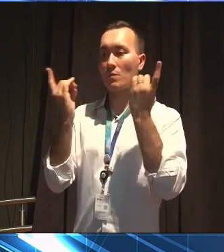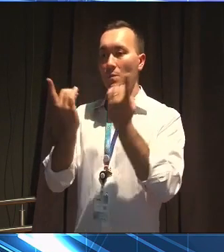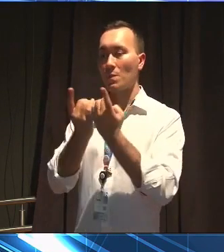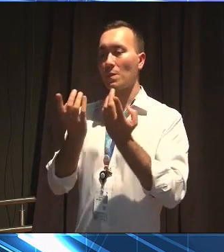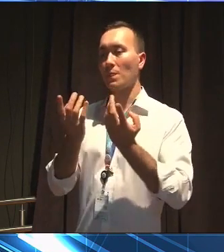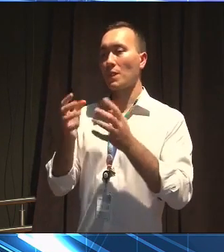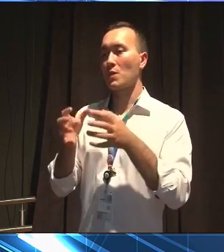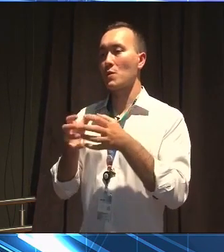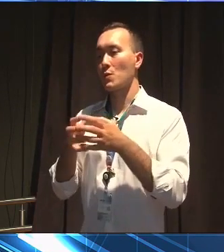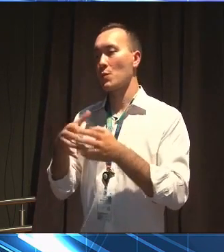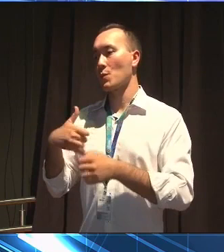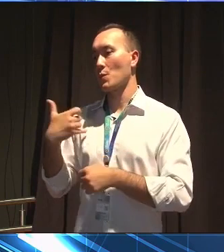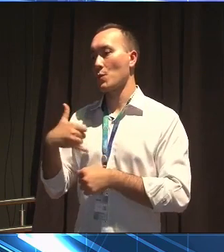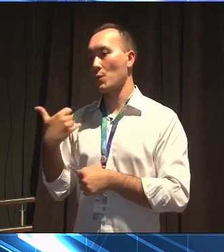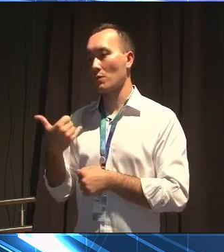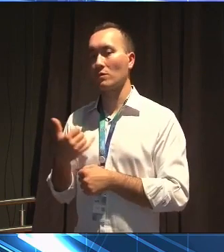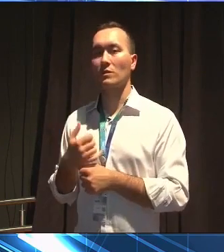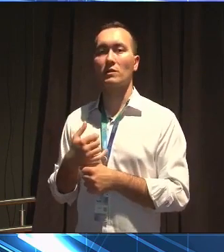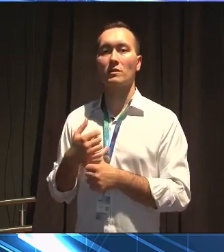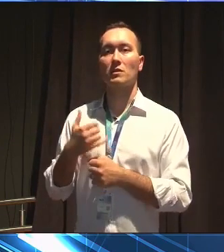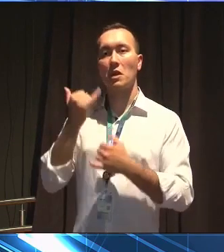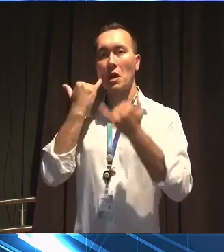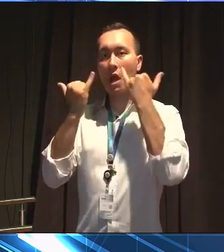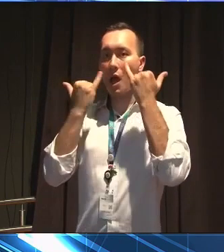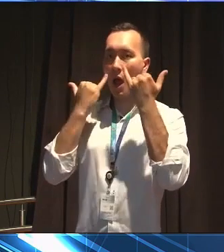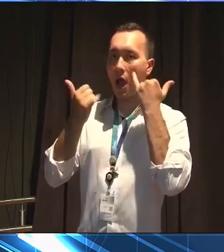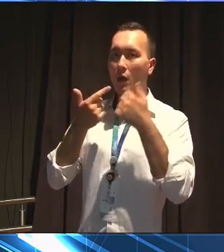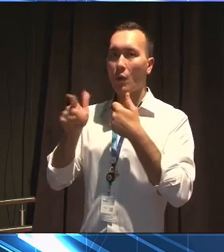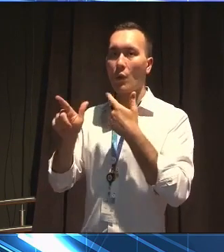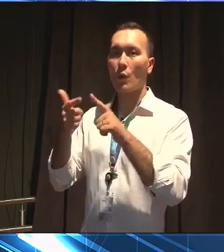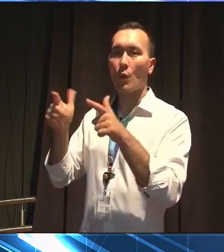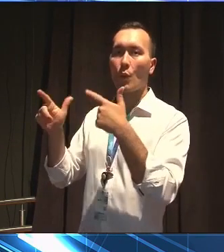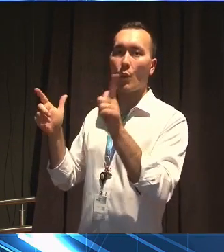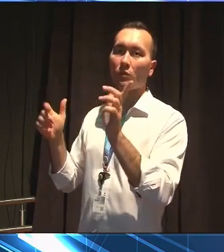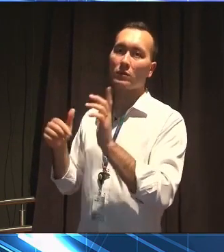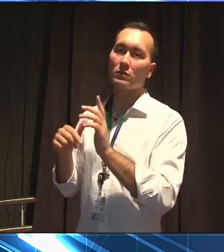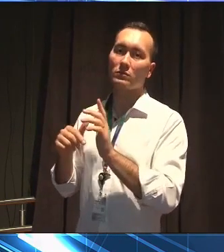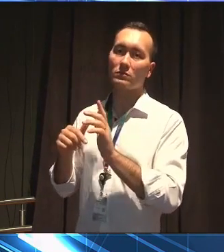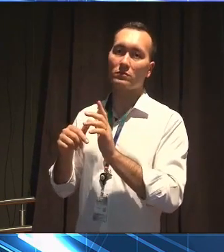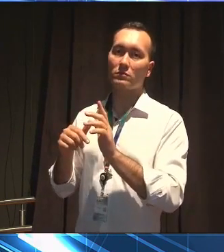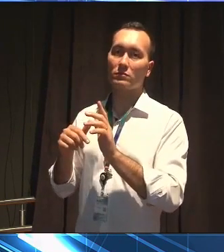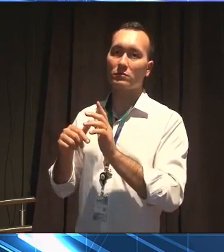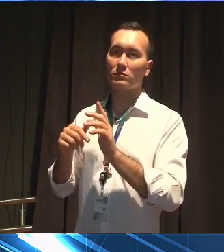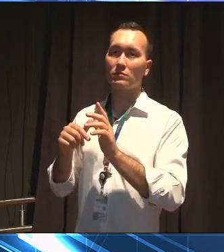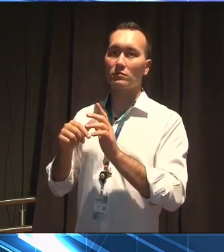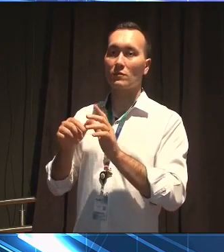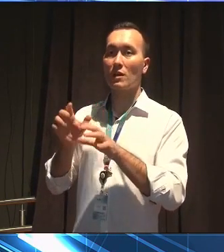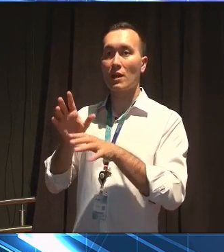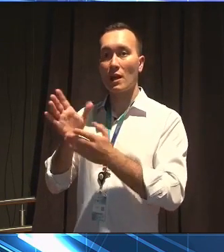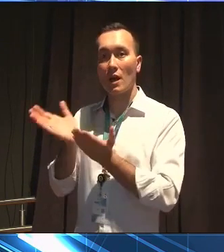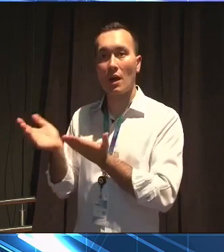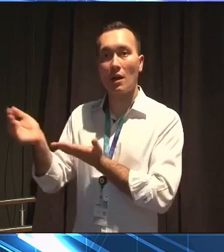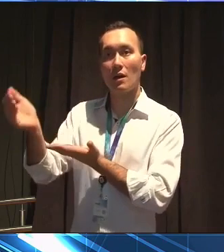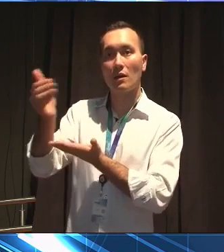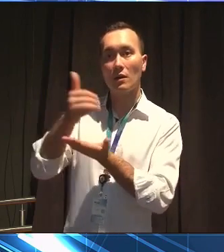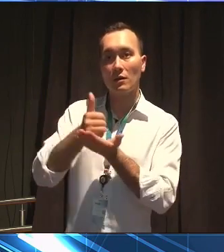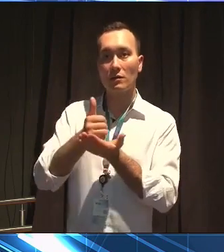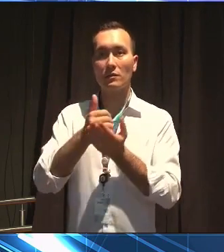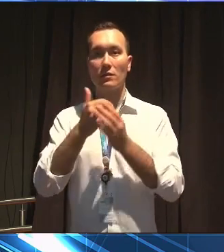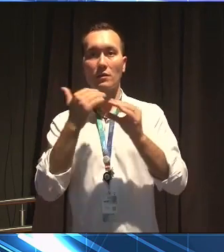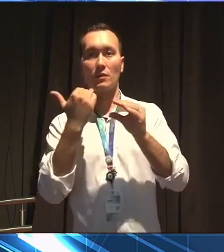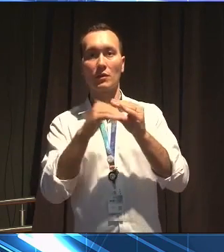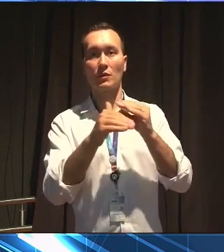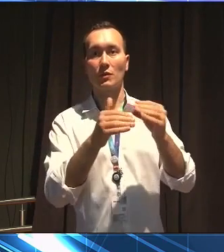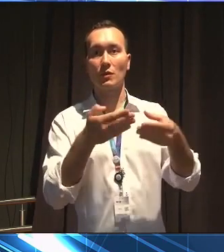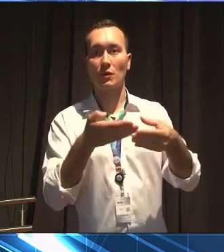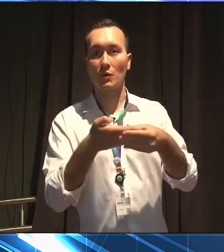que é a idade, outras tantas informações, e eu vou jogar ele pro cookie. Por que que a gente faz isso hoje? Porque se